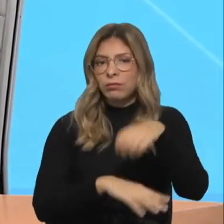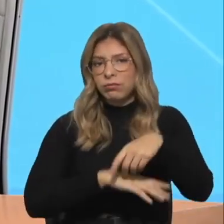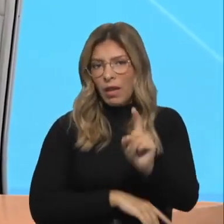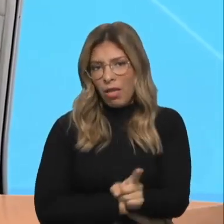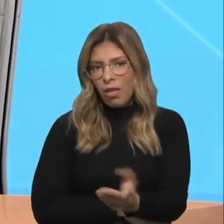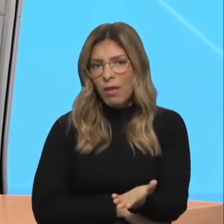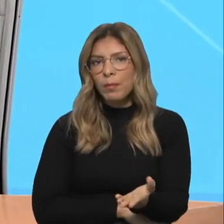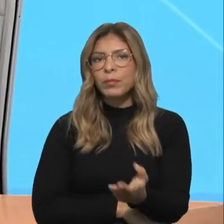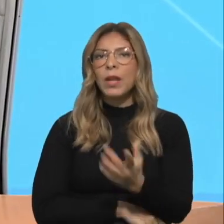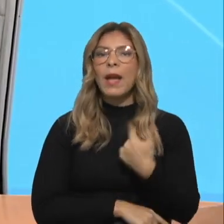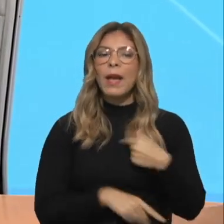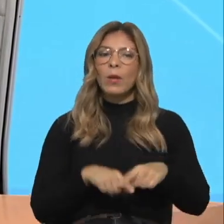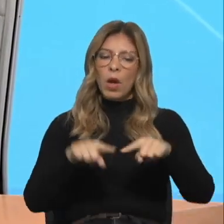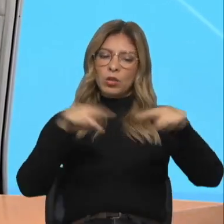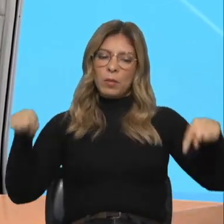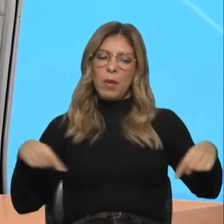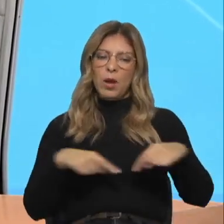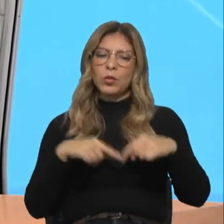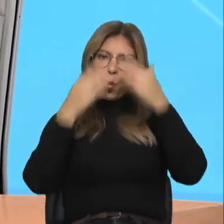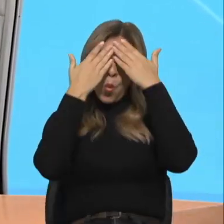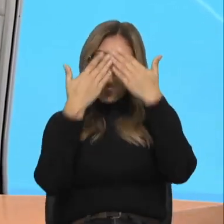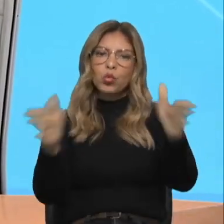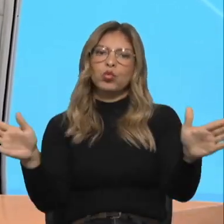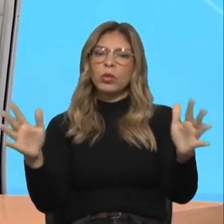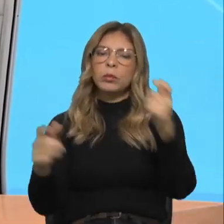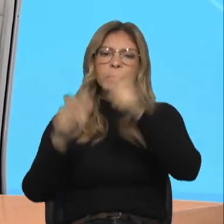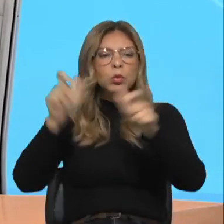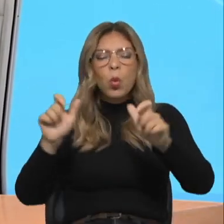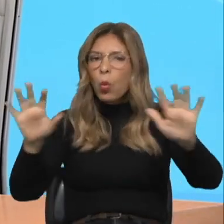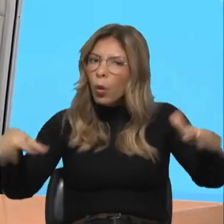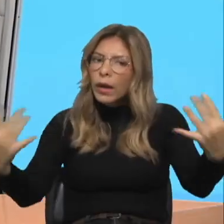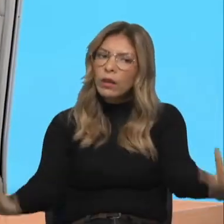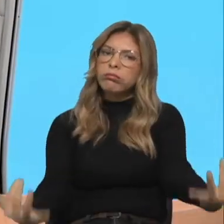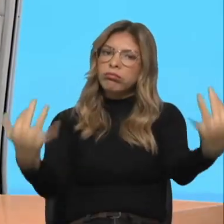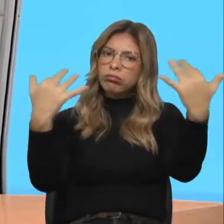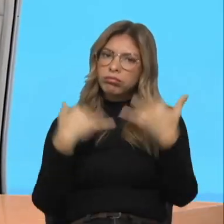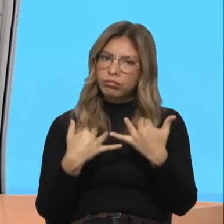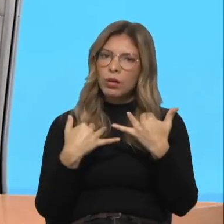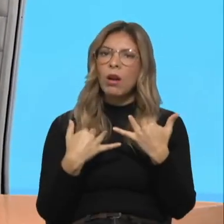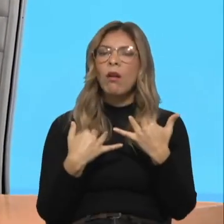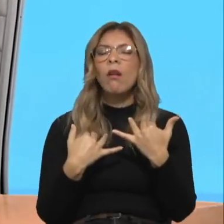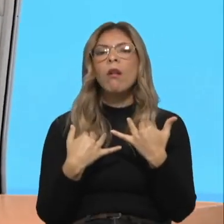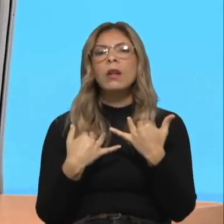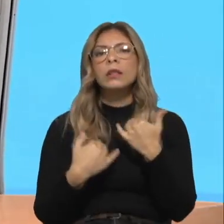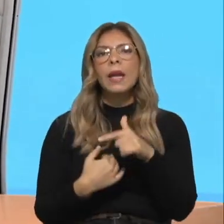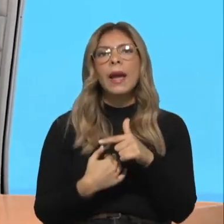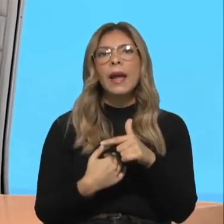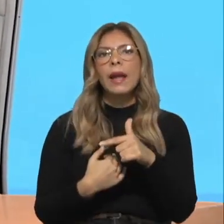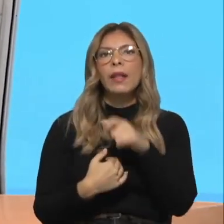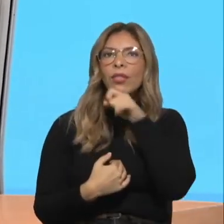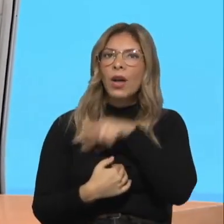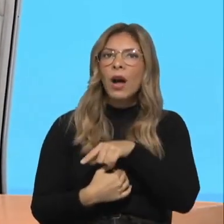manter o espaço aberto como o cuidado de um bom lugar é permitir que se passe por